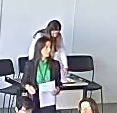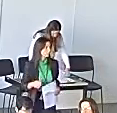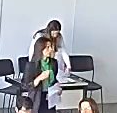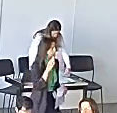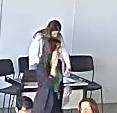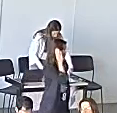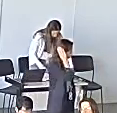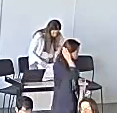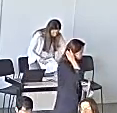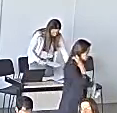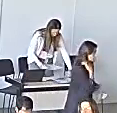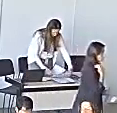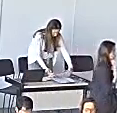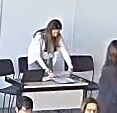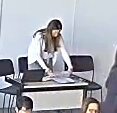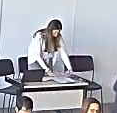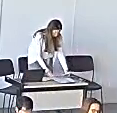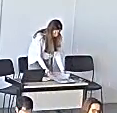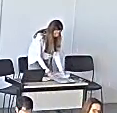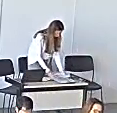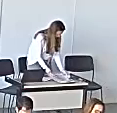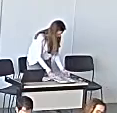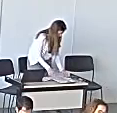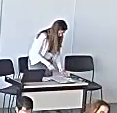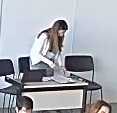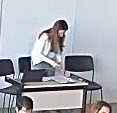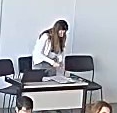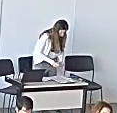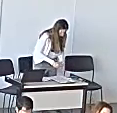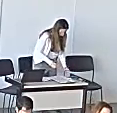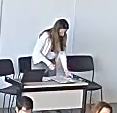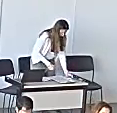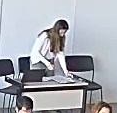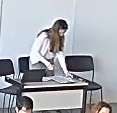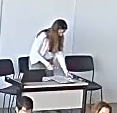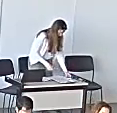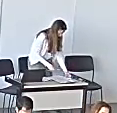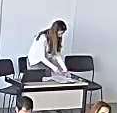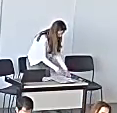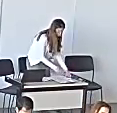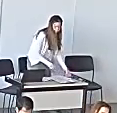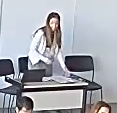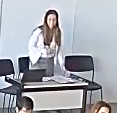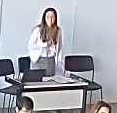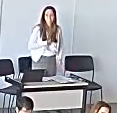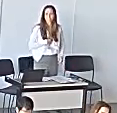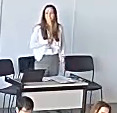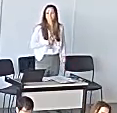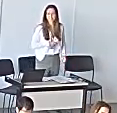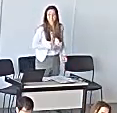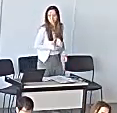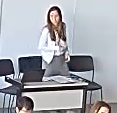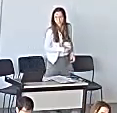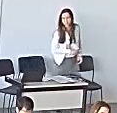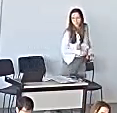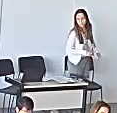muito grande para os deficientes. Lógico que existe uma lei, que é de